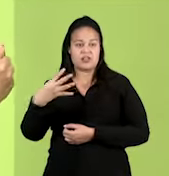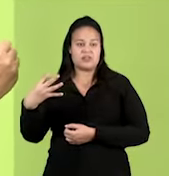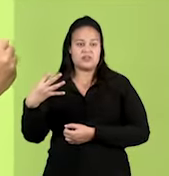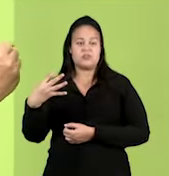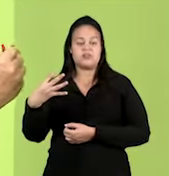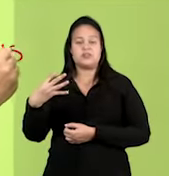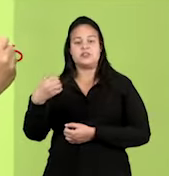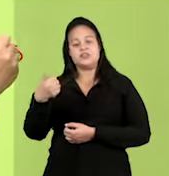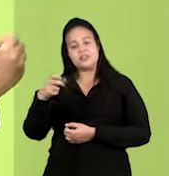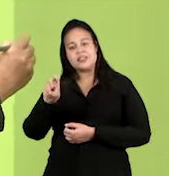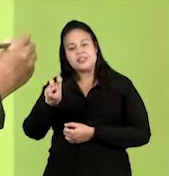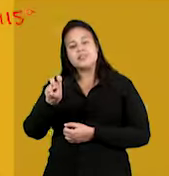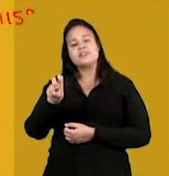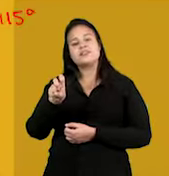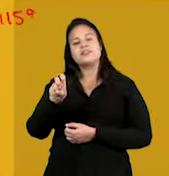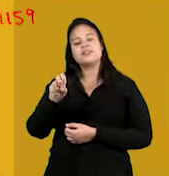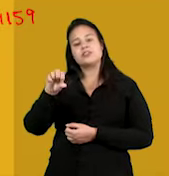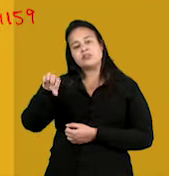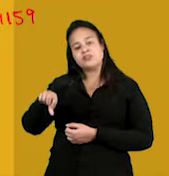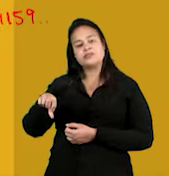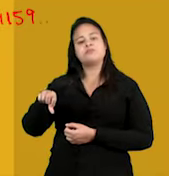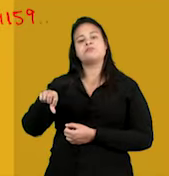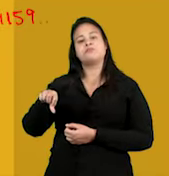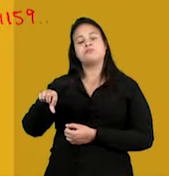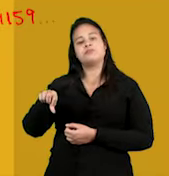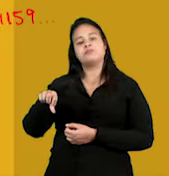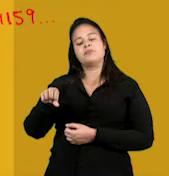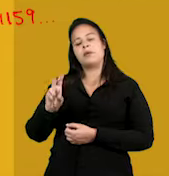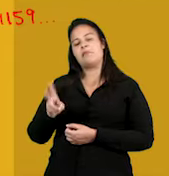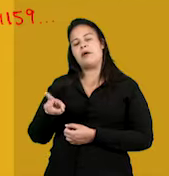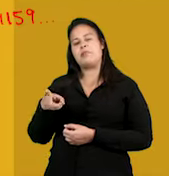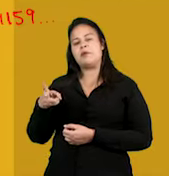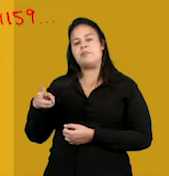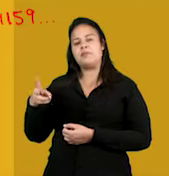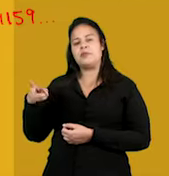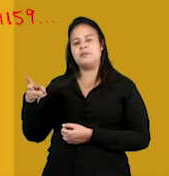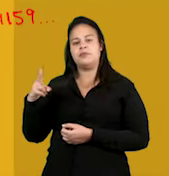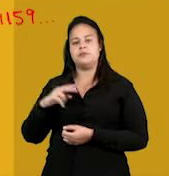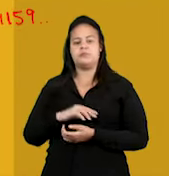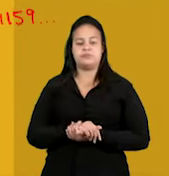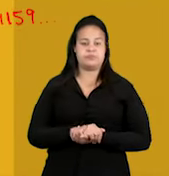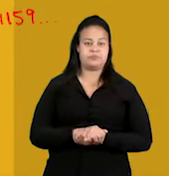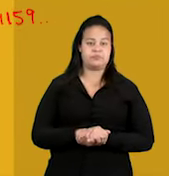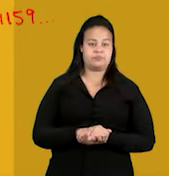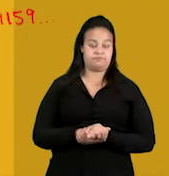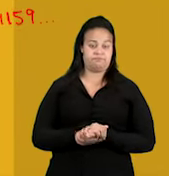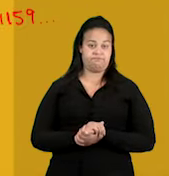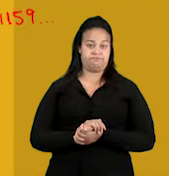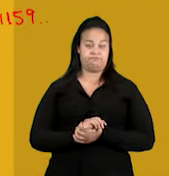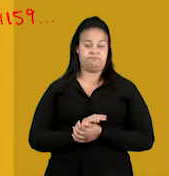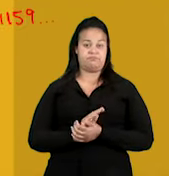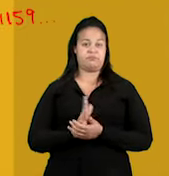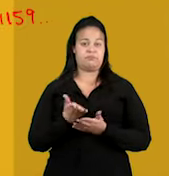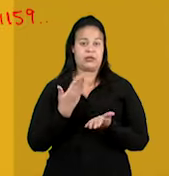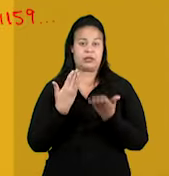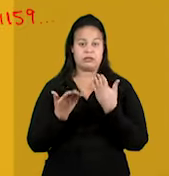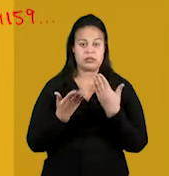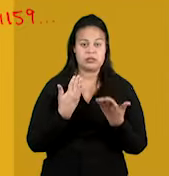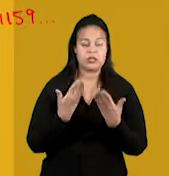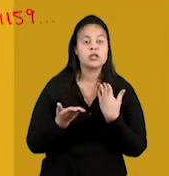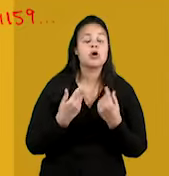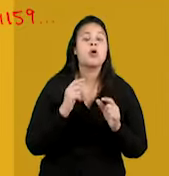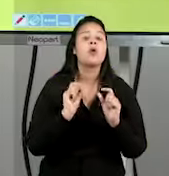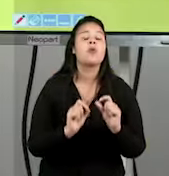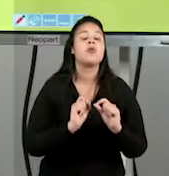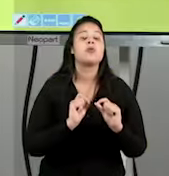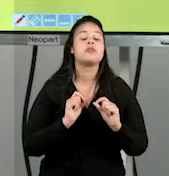3,14, 15, 9, né? Nós comentamos a respeito,